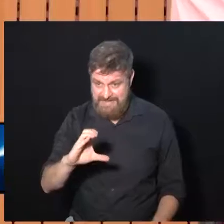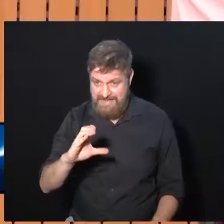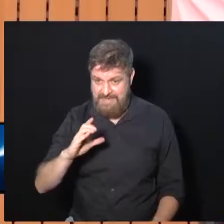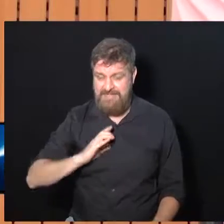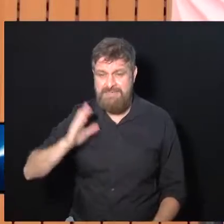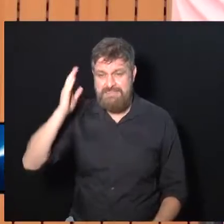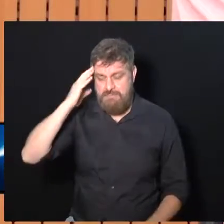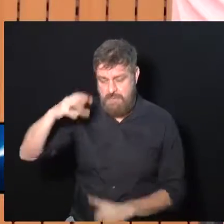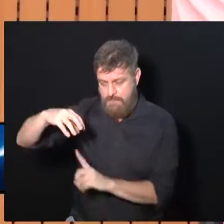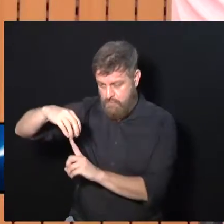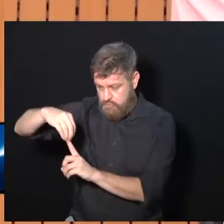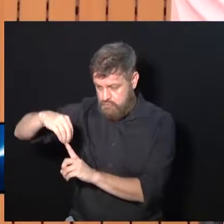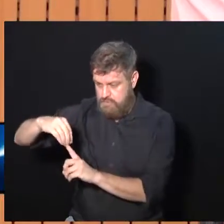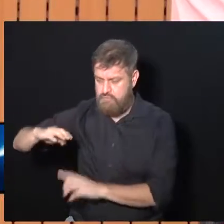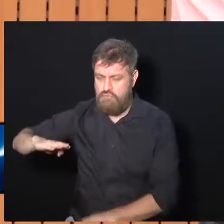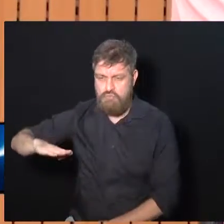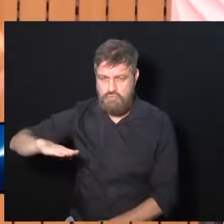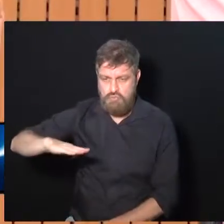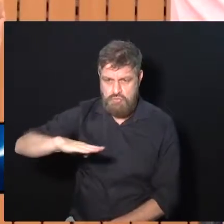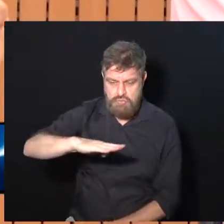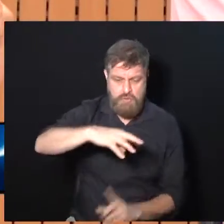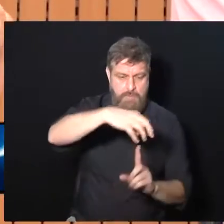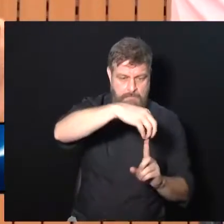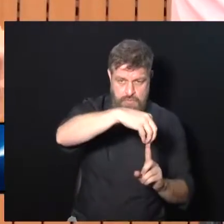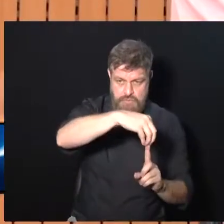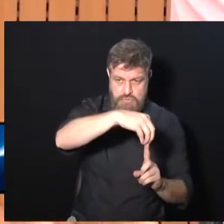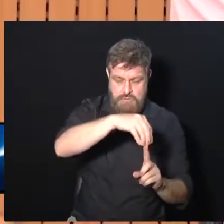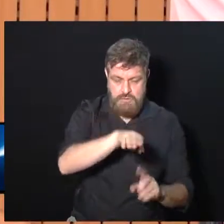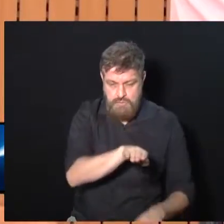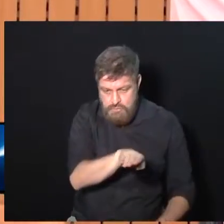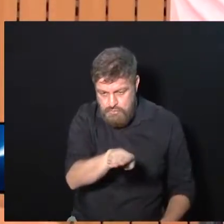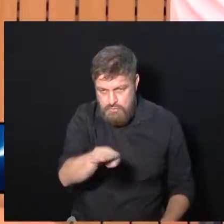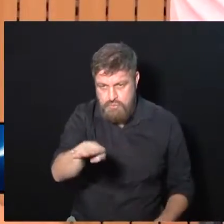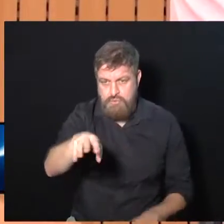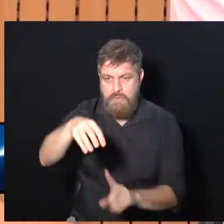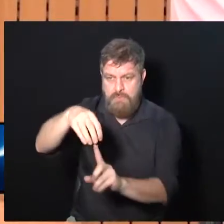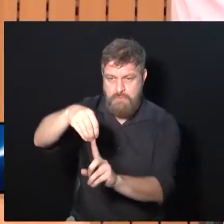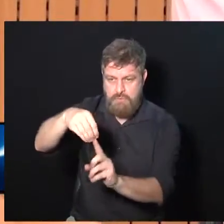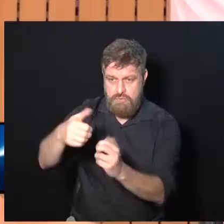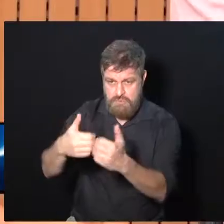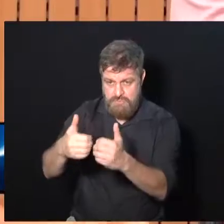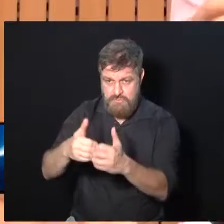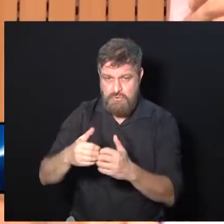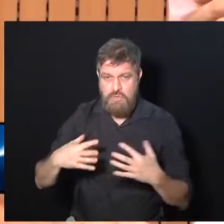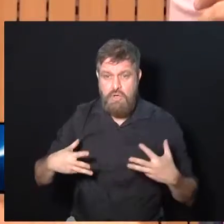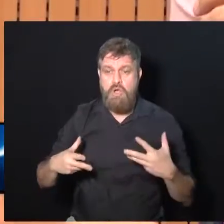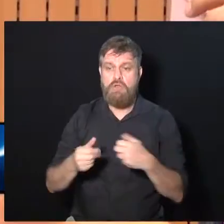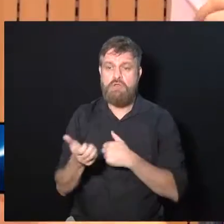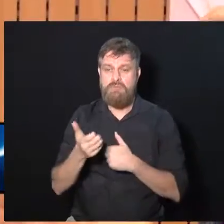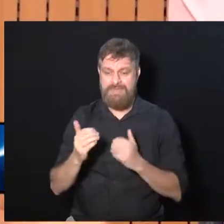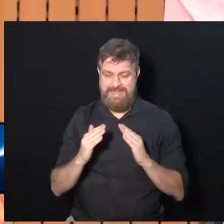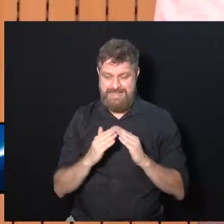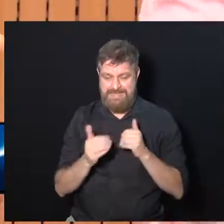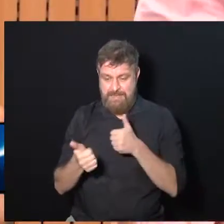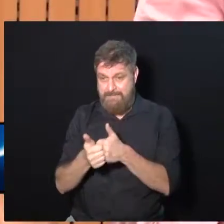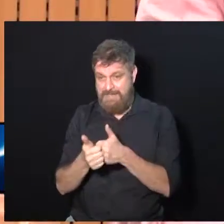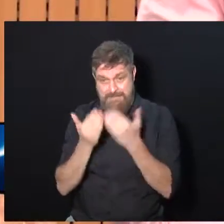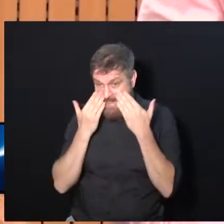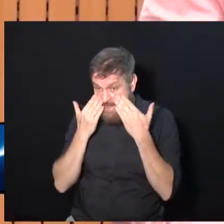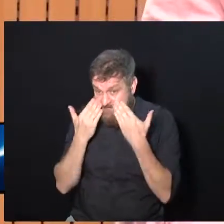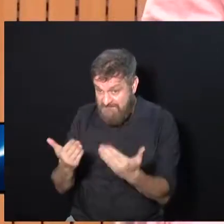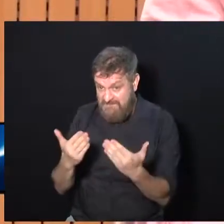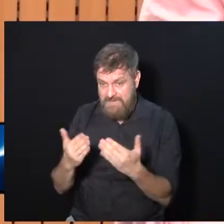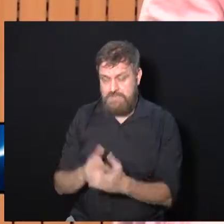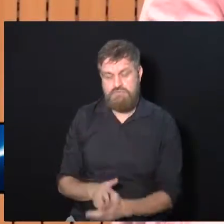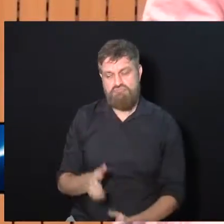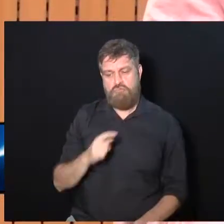outra. E a gente sempre ouviu falar disso, né? Todo mundo quer um ponto de ônibus perto da sua casa, mas não quer na frente da